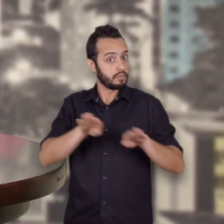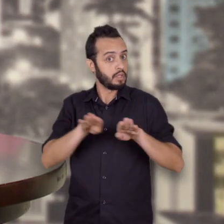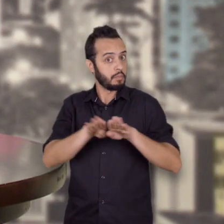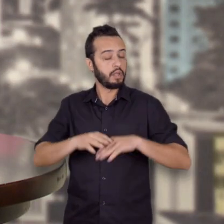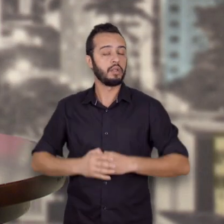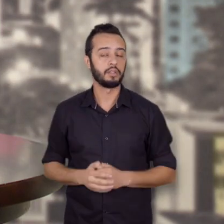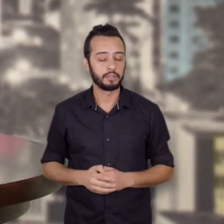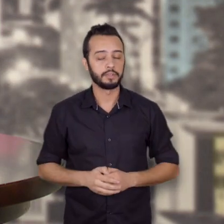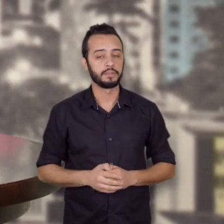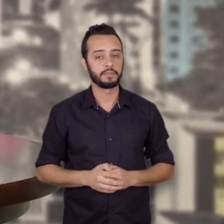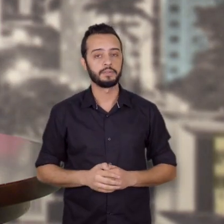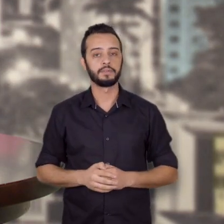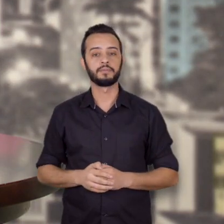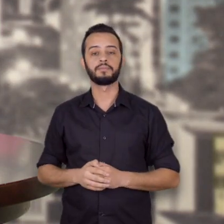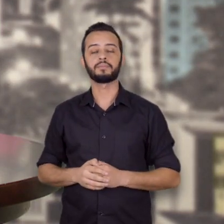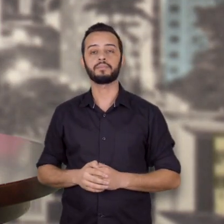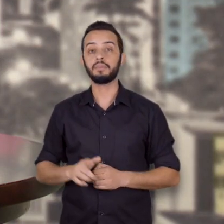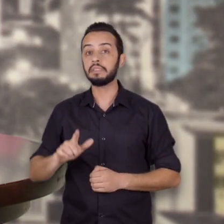temos novos professores,